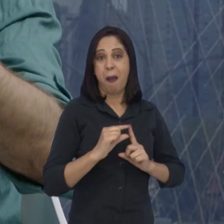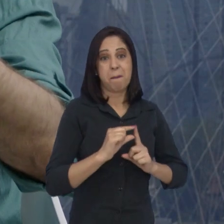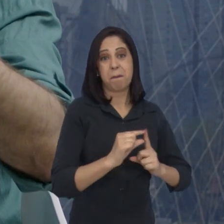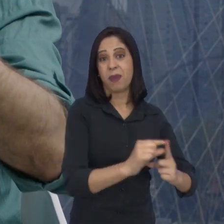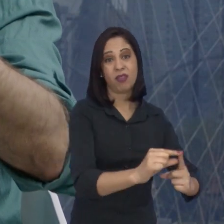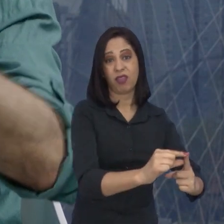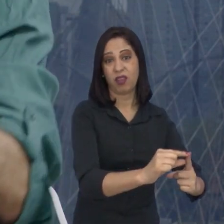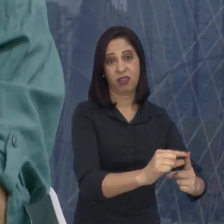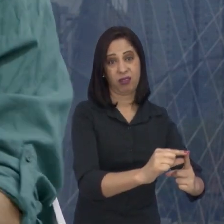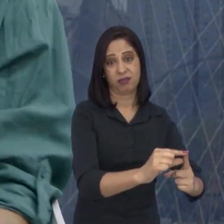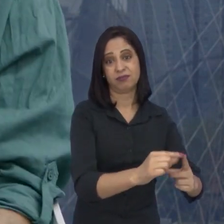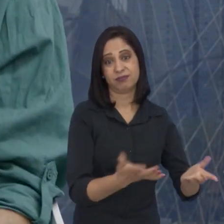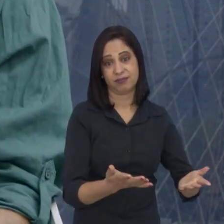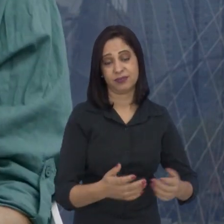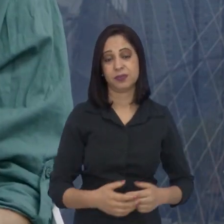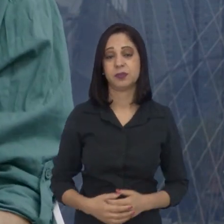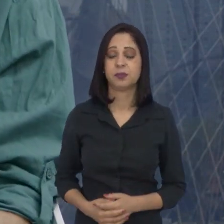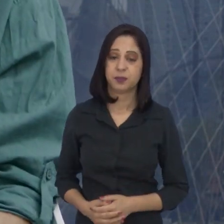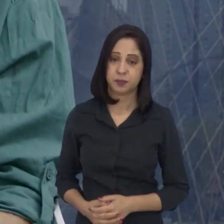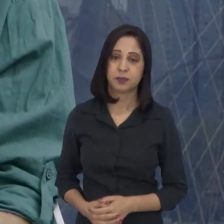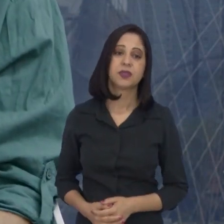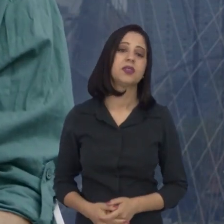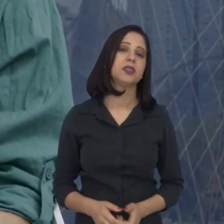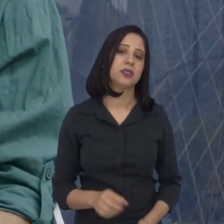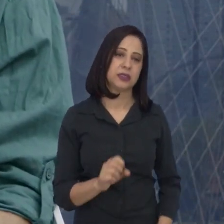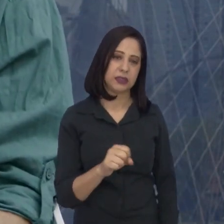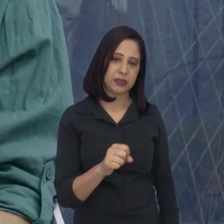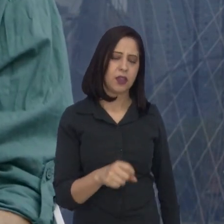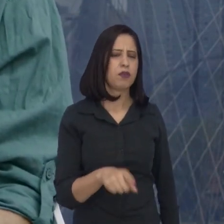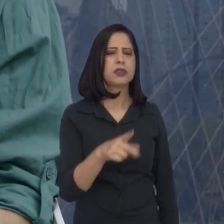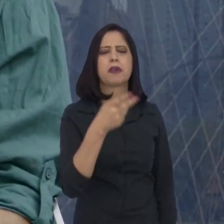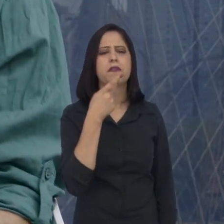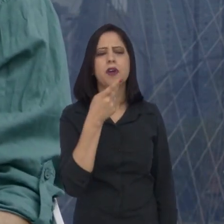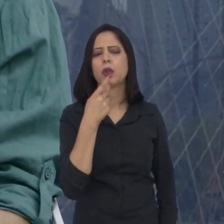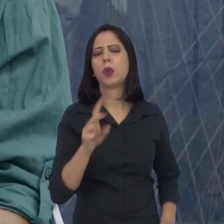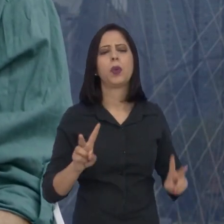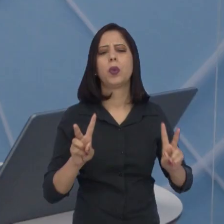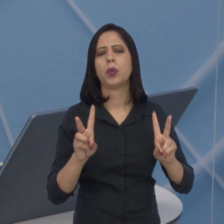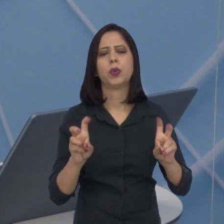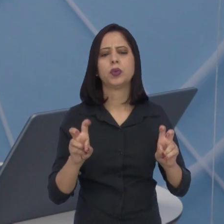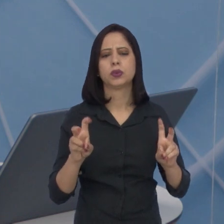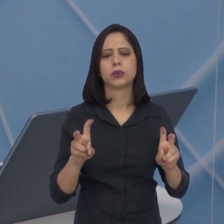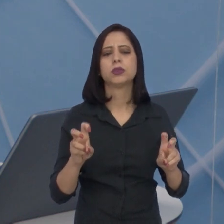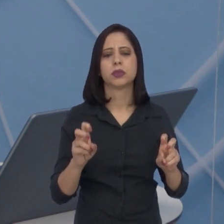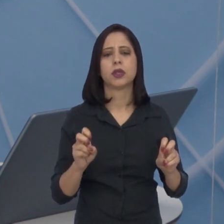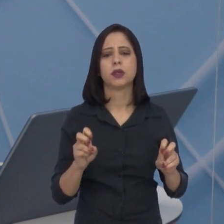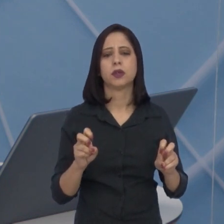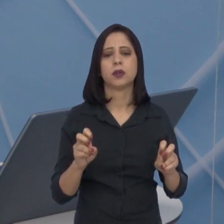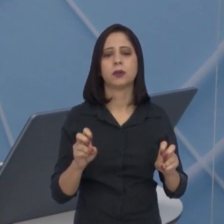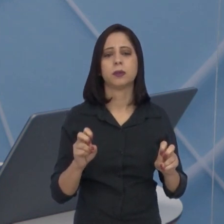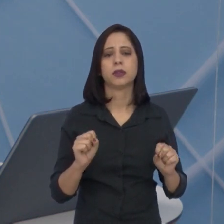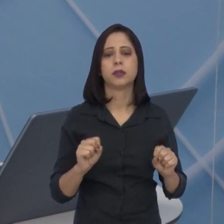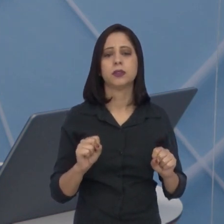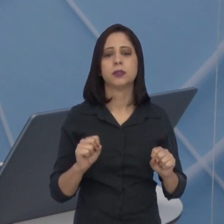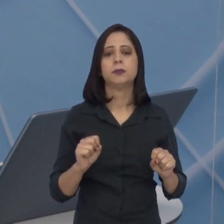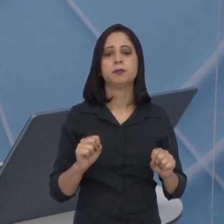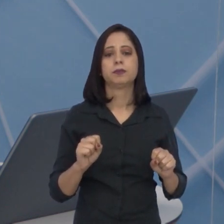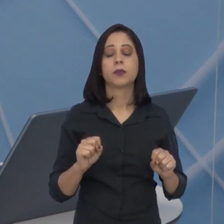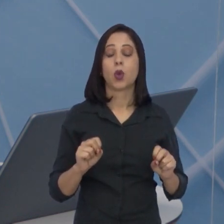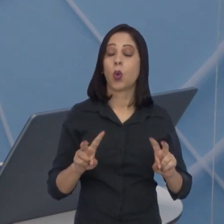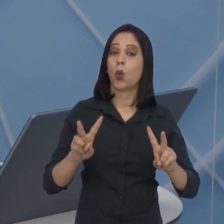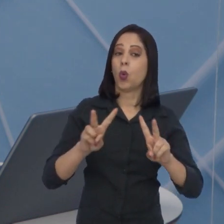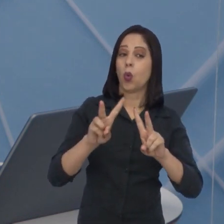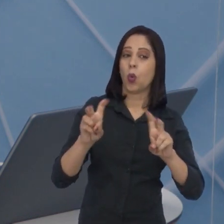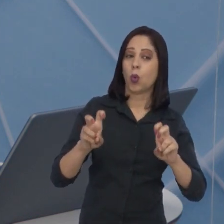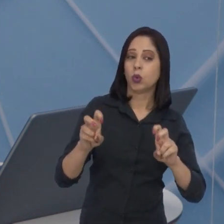aumenta. Sim. Aí não consegue manter, né? Você citou nesse ponto, queria que você falasse rapidamente, eu passo para a Alessandra, a questão da